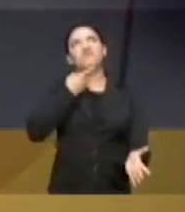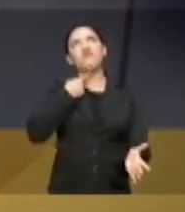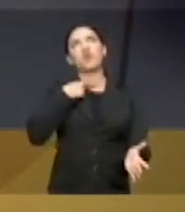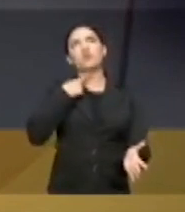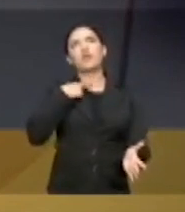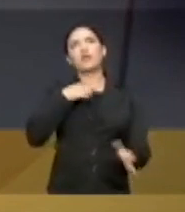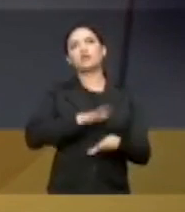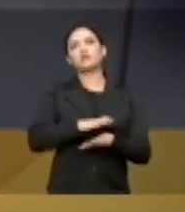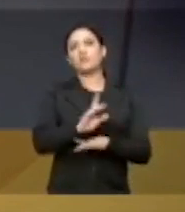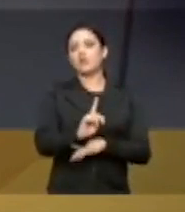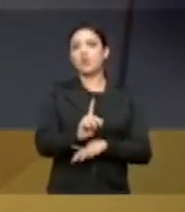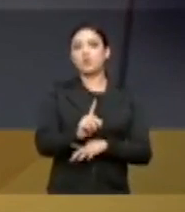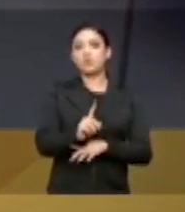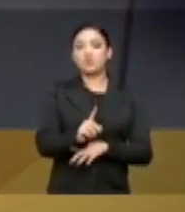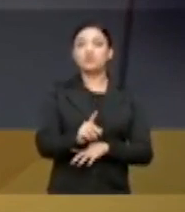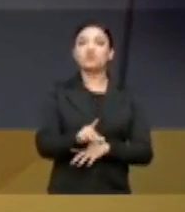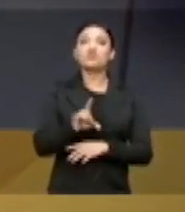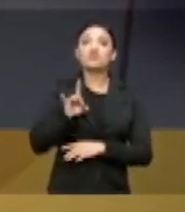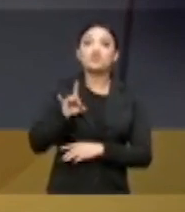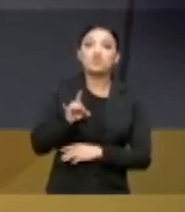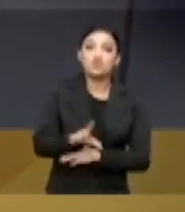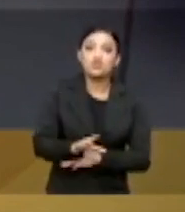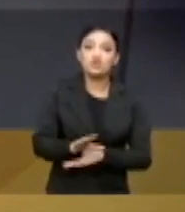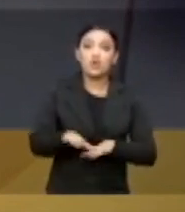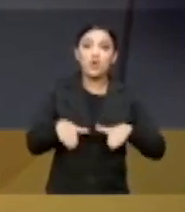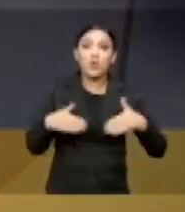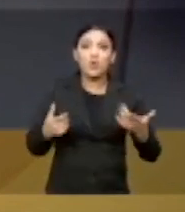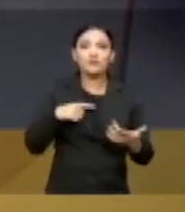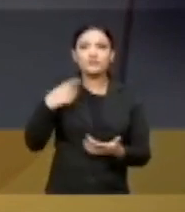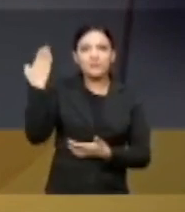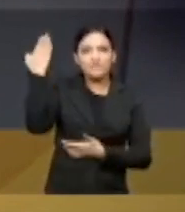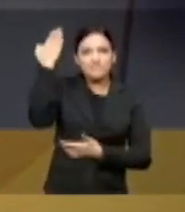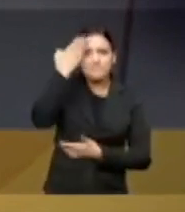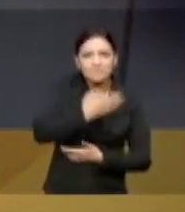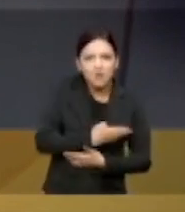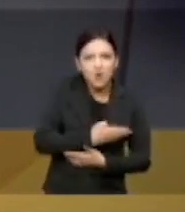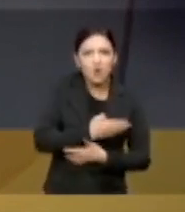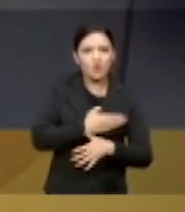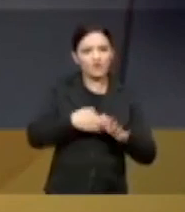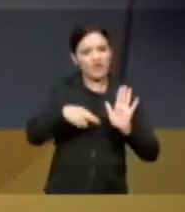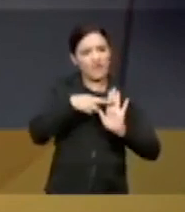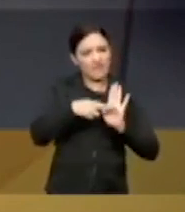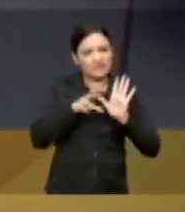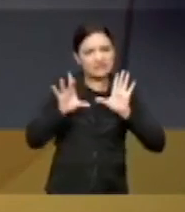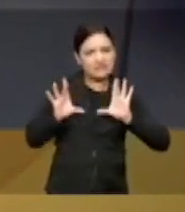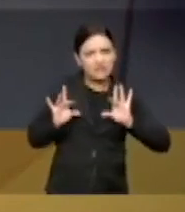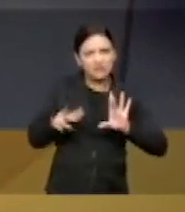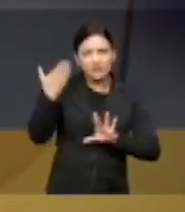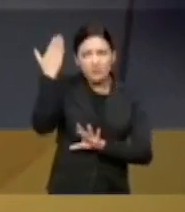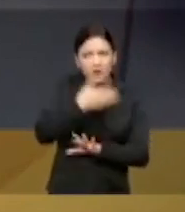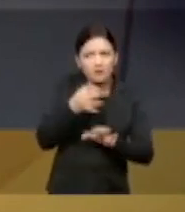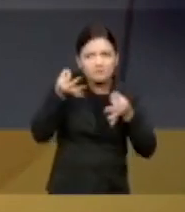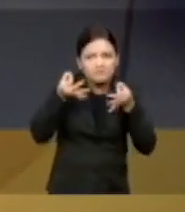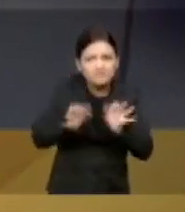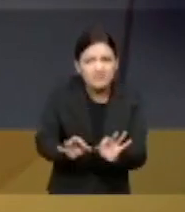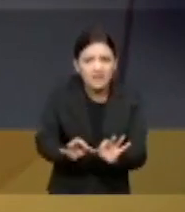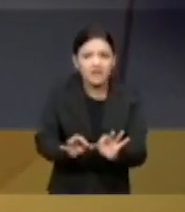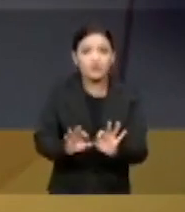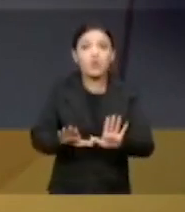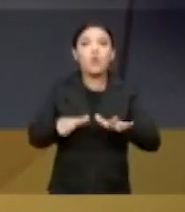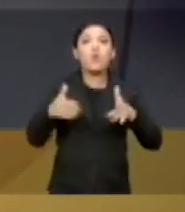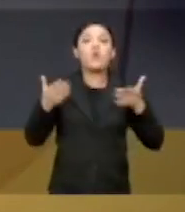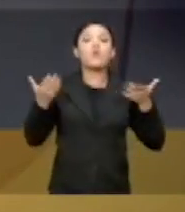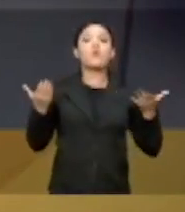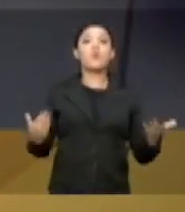sim acontecerão ou não acontecerão a partir de critérios rigorosamente científicos, se e quando vier